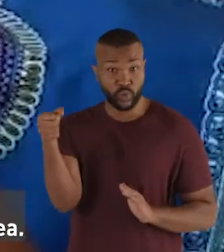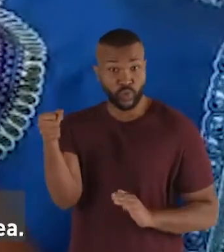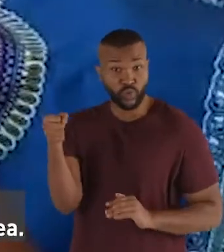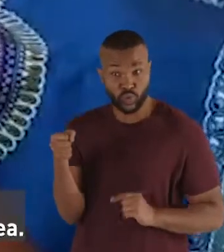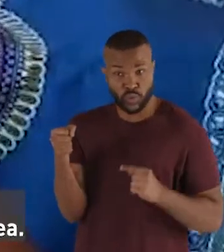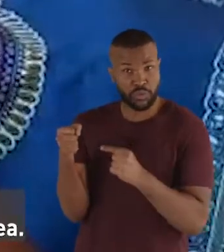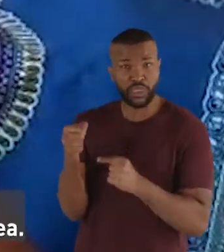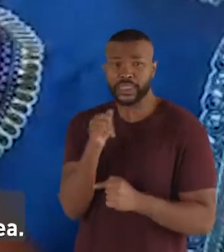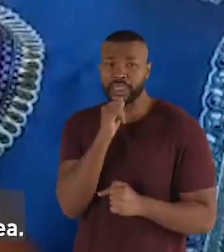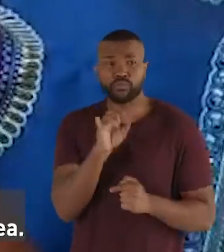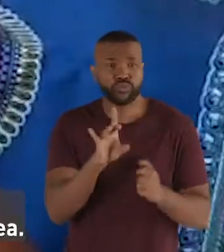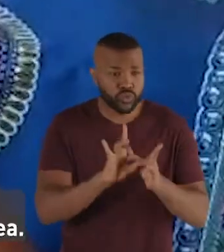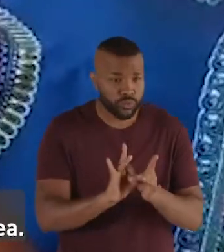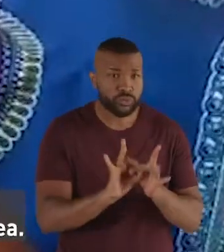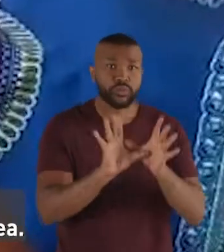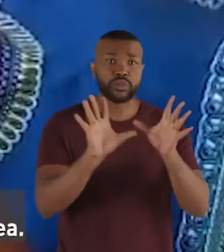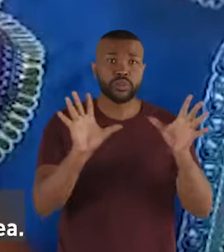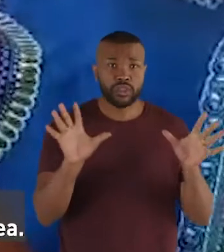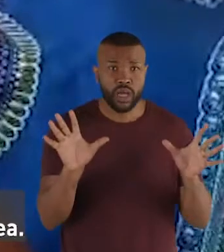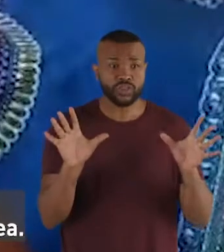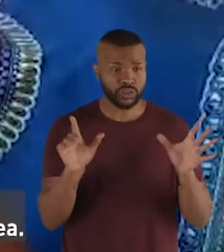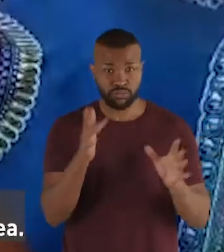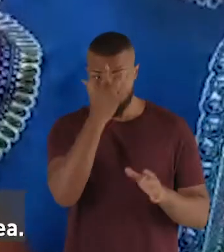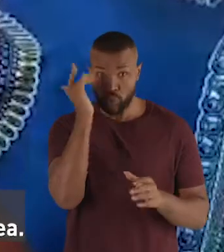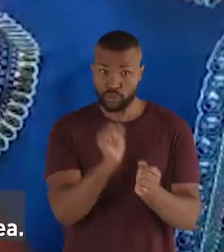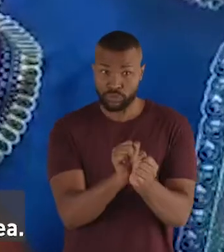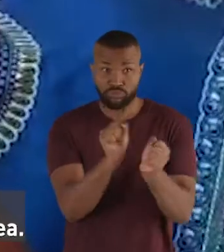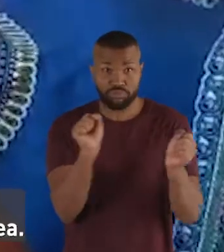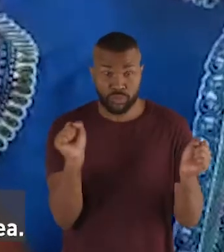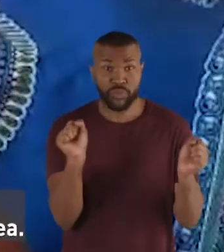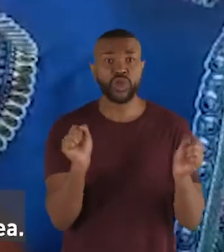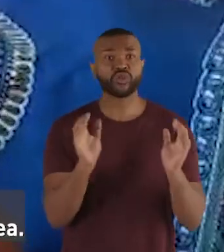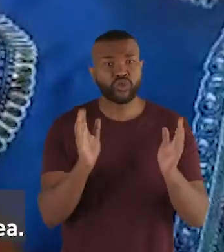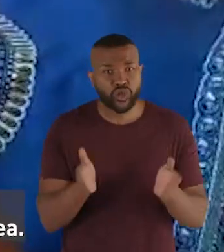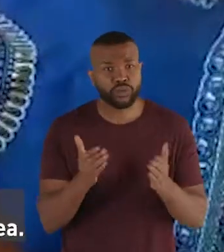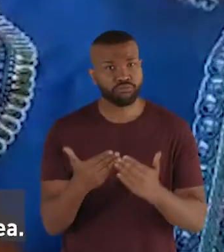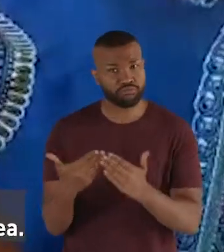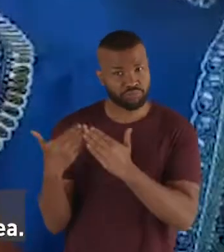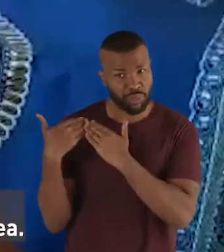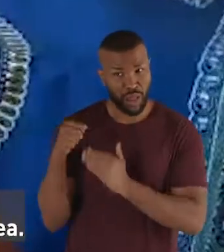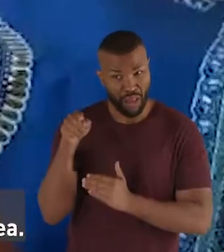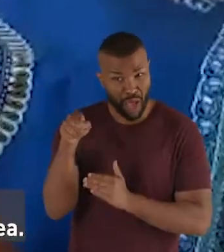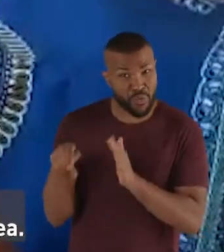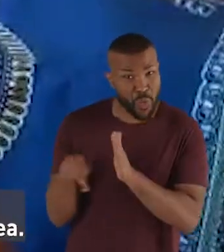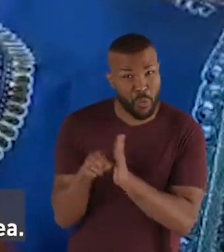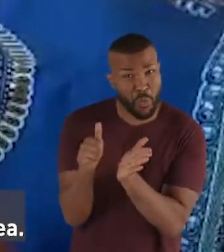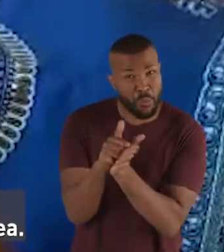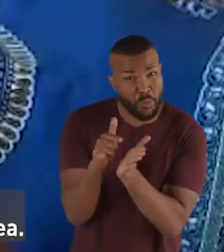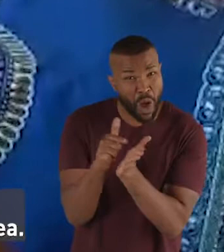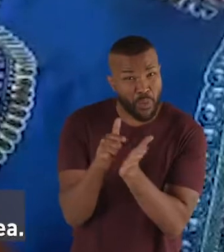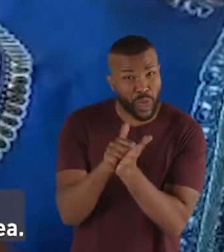não se restringiam à liberdade da escravidão. Já o papel da